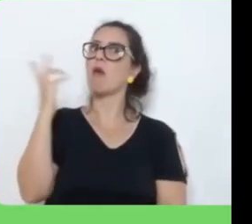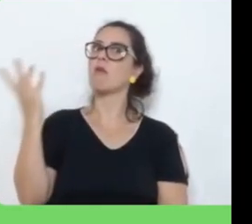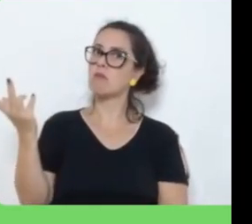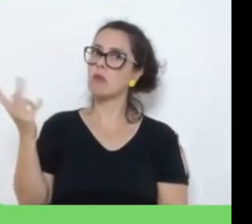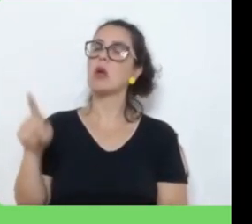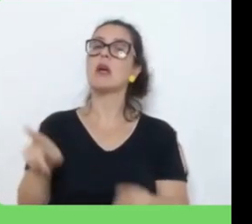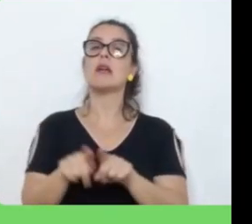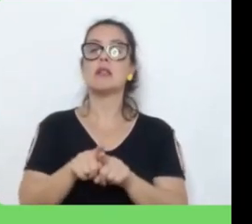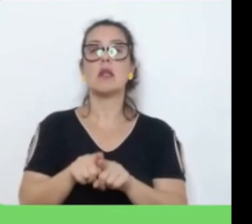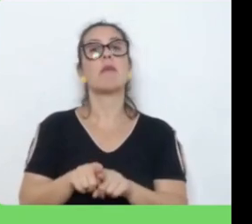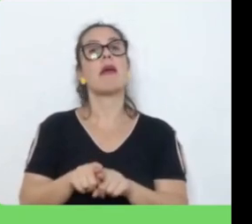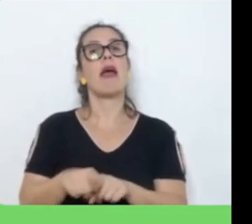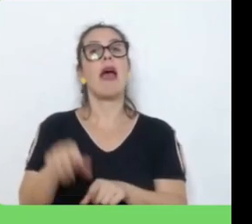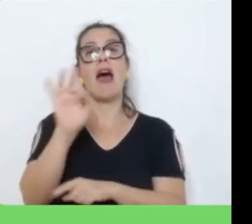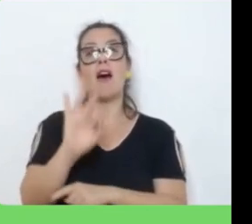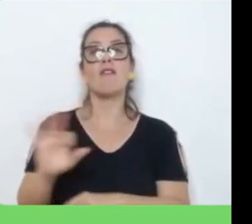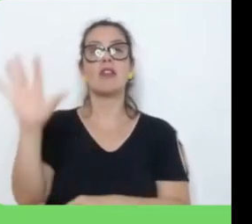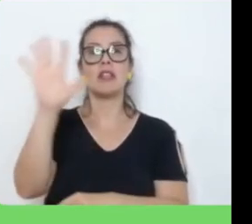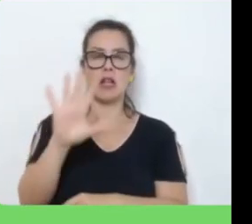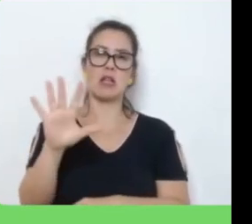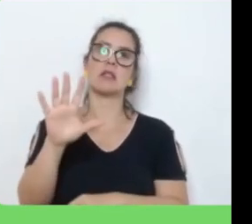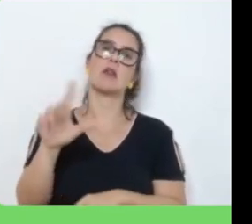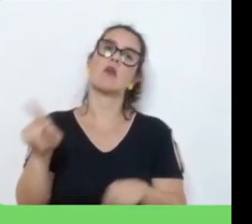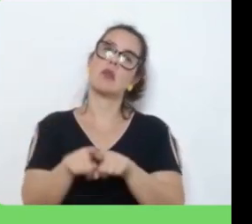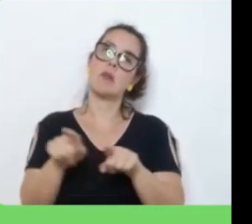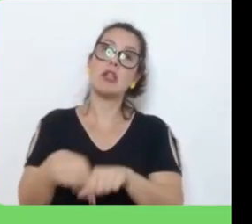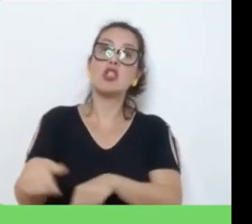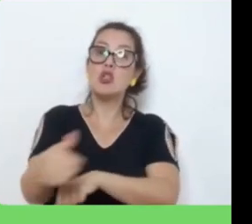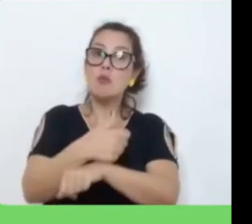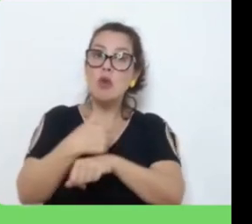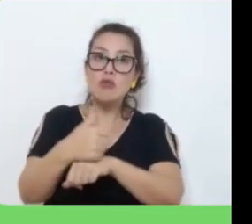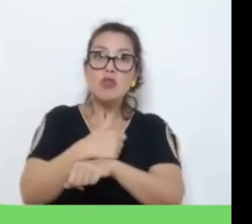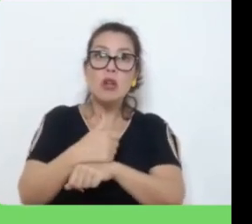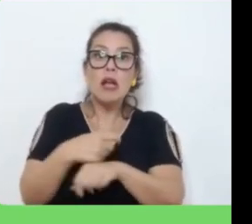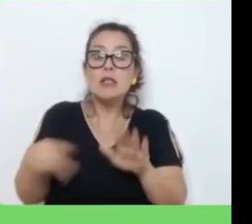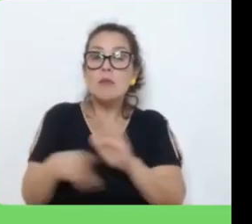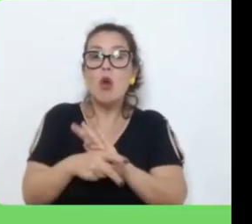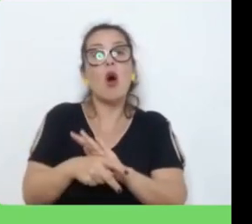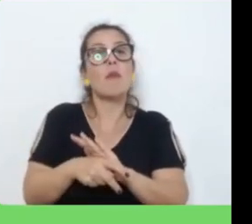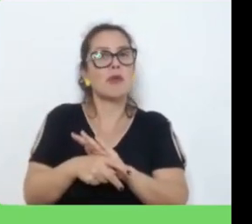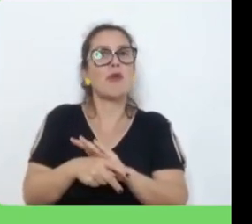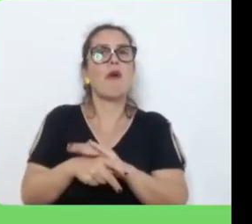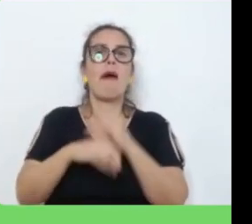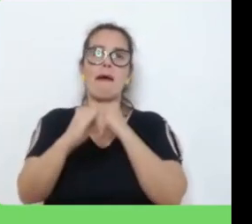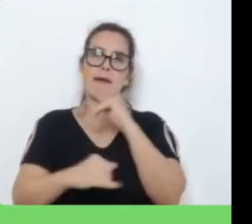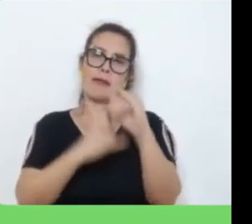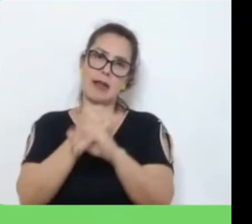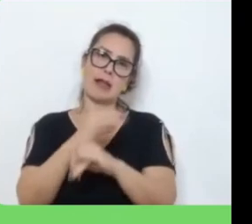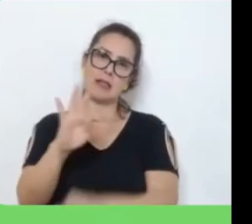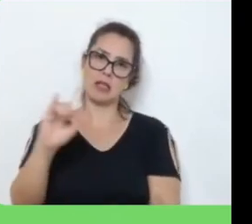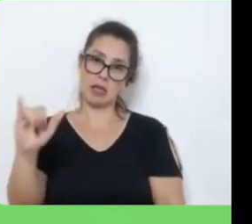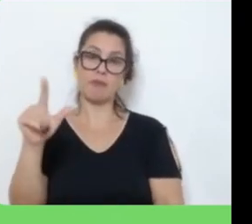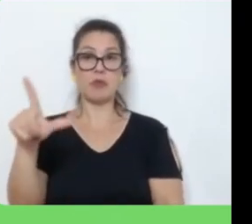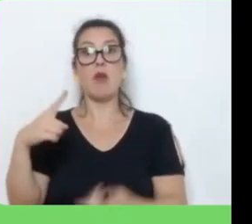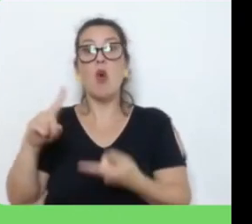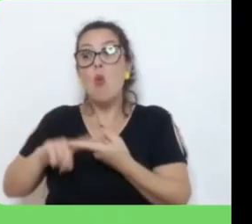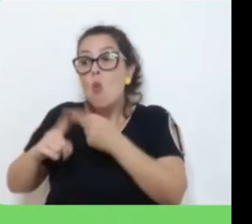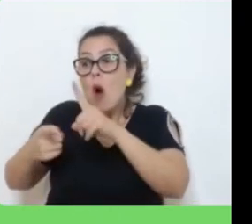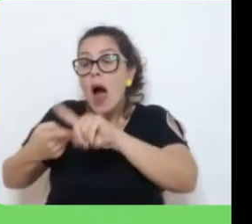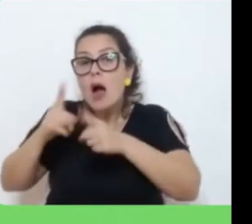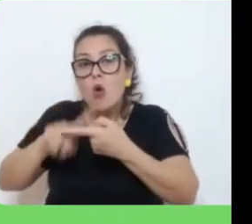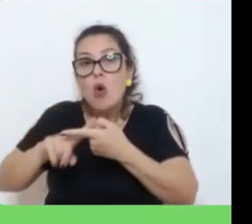a Federação interestadual de Trabalhadores de ti que fizeram um acordo com após a demissão Coletiva dos funcionários da wad